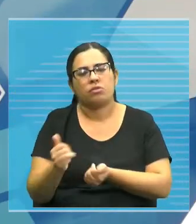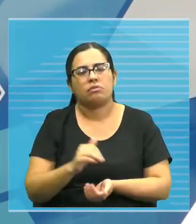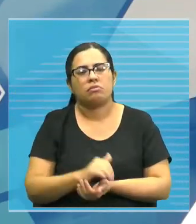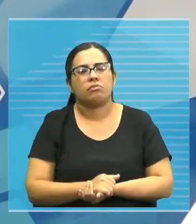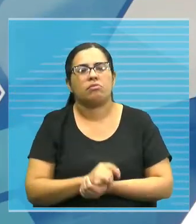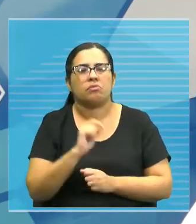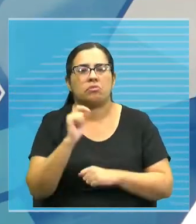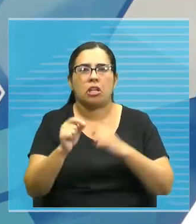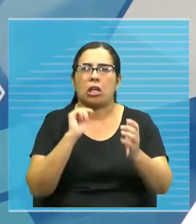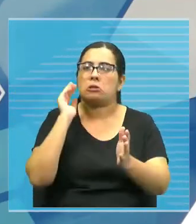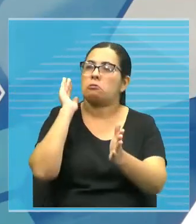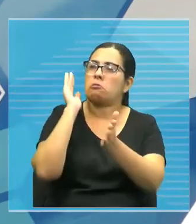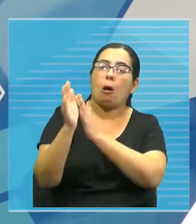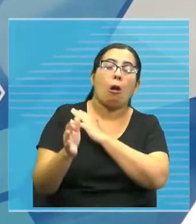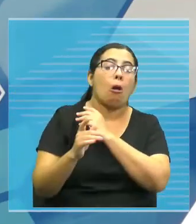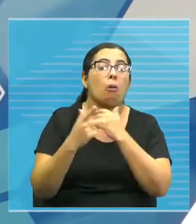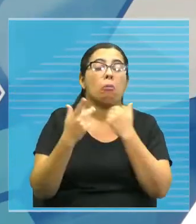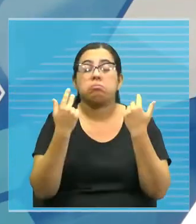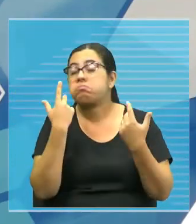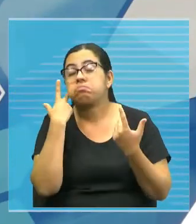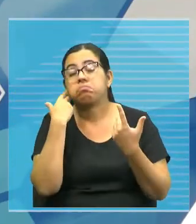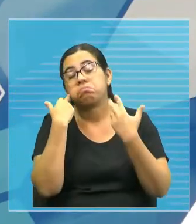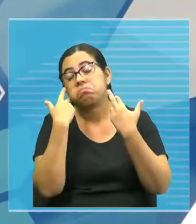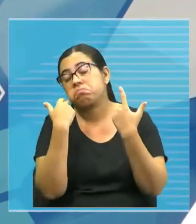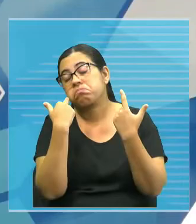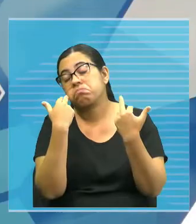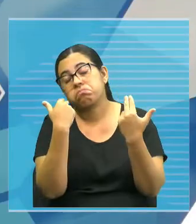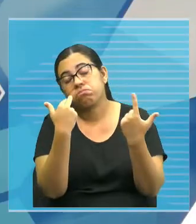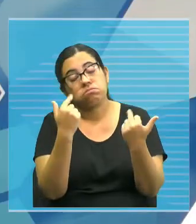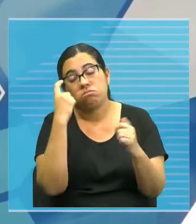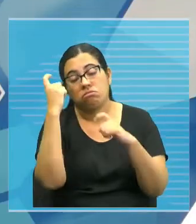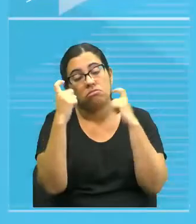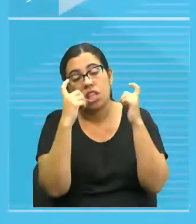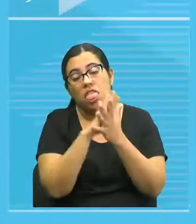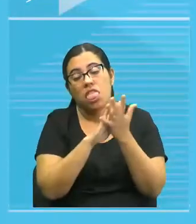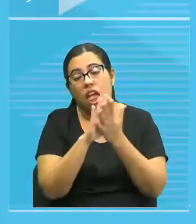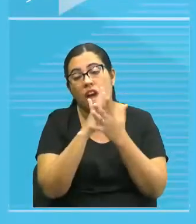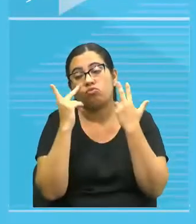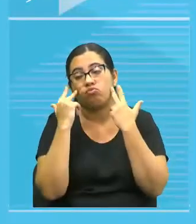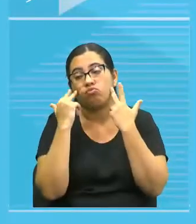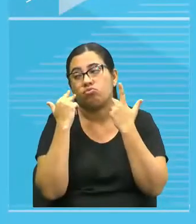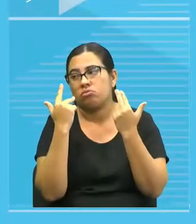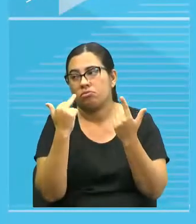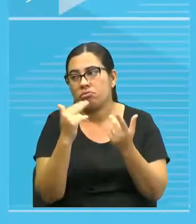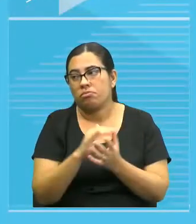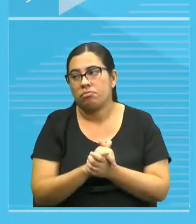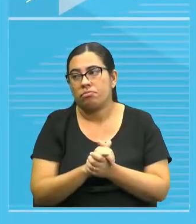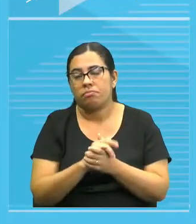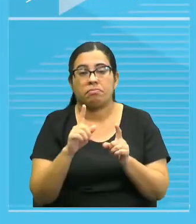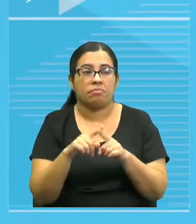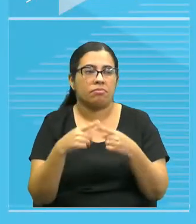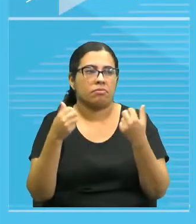sai de casa e não se preocupa com nada. Ele diz, olha, eu não consigo sair de casa sem